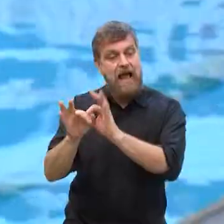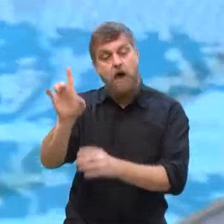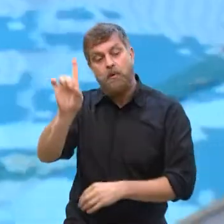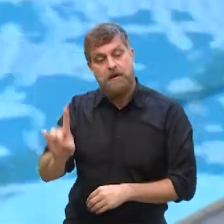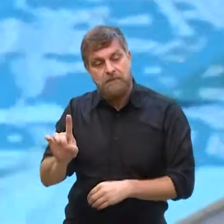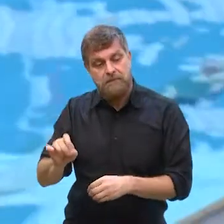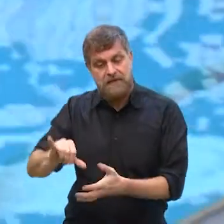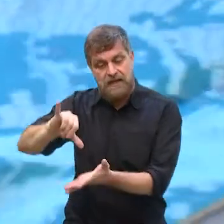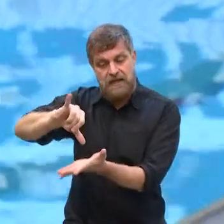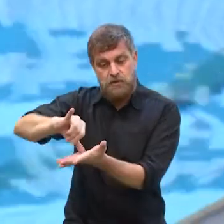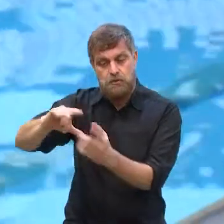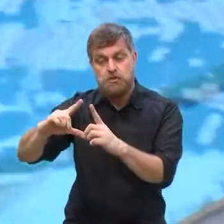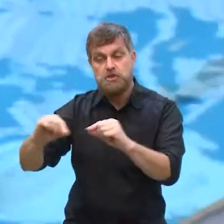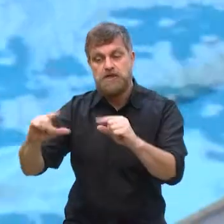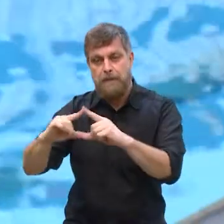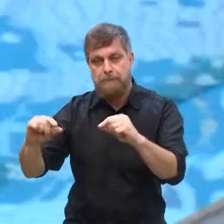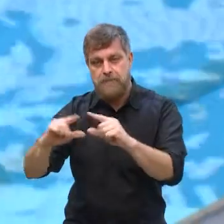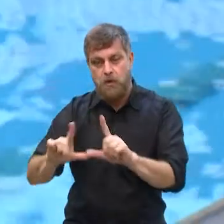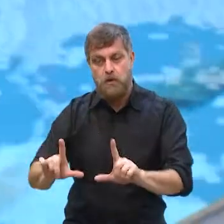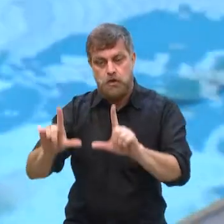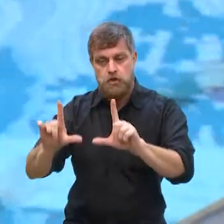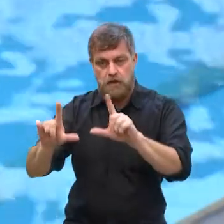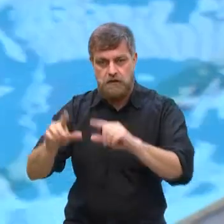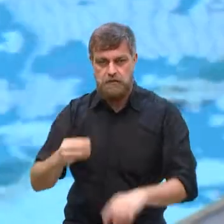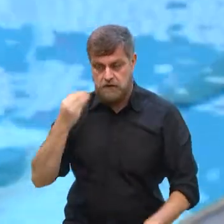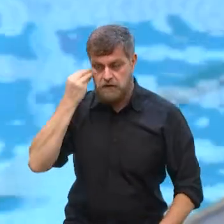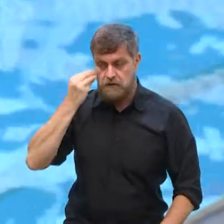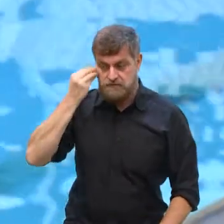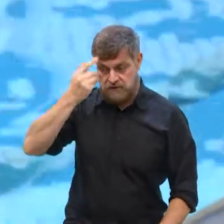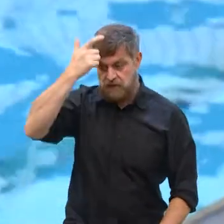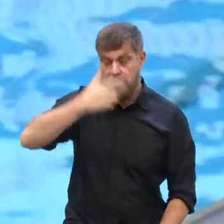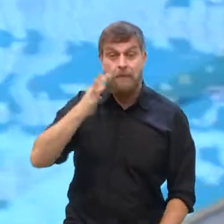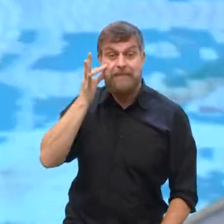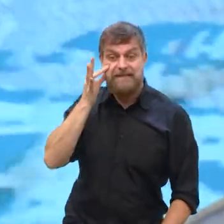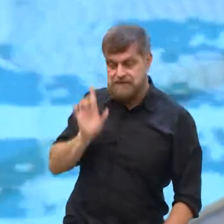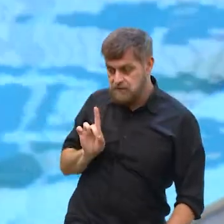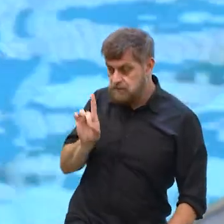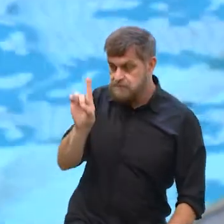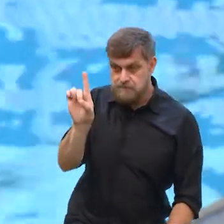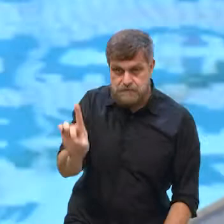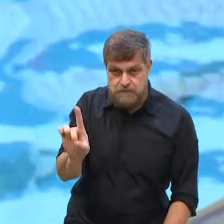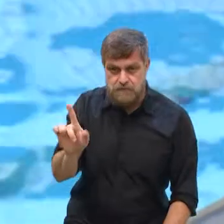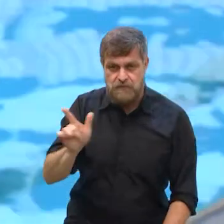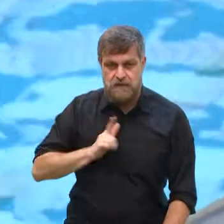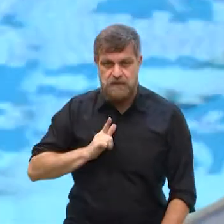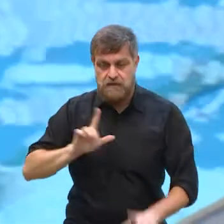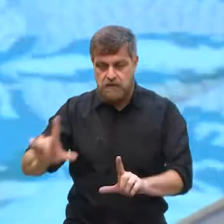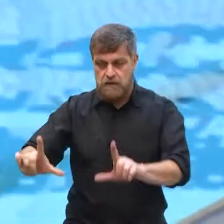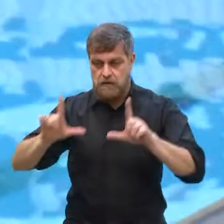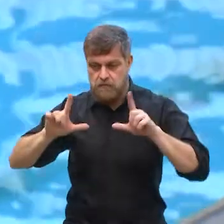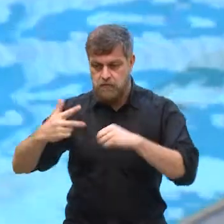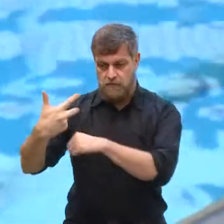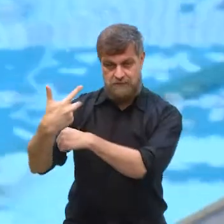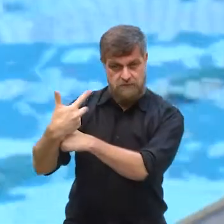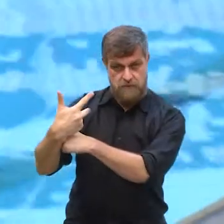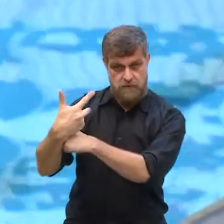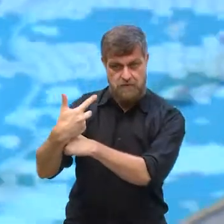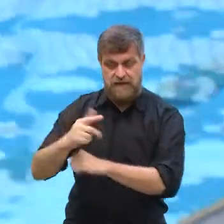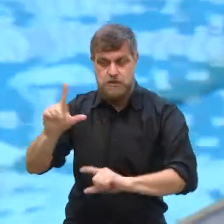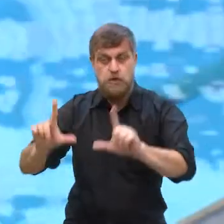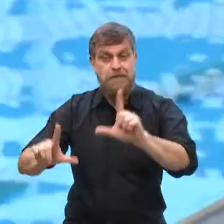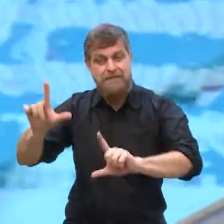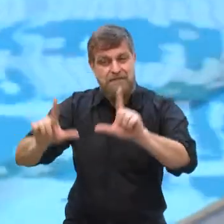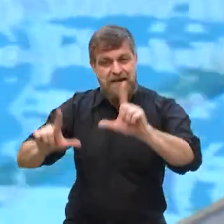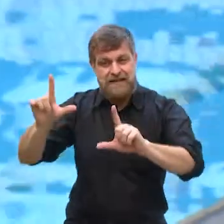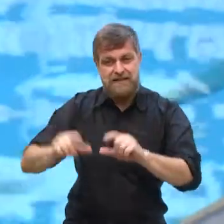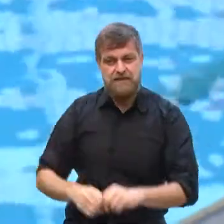Paralimpíada? Foi uma experiência incrível estar lá no Japão. Então é um documentário que eu tinha feito por uma TV de